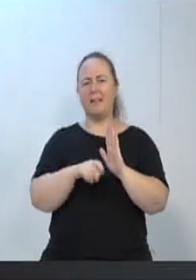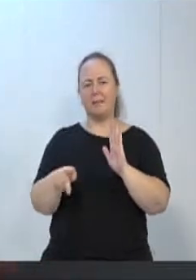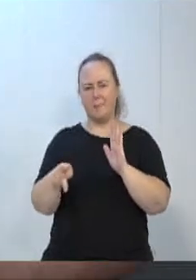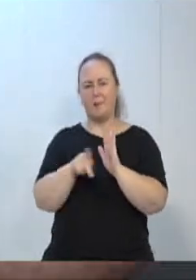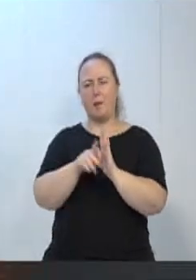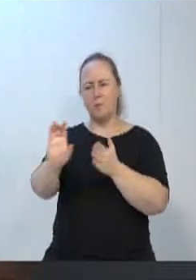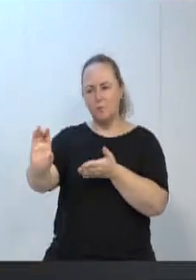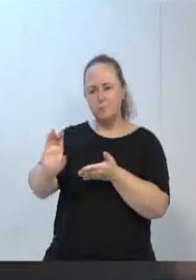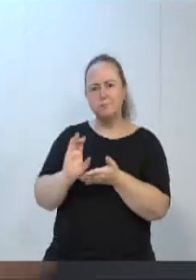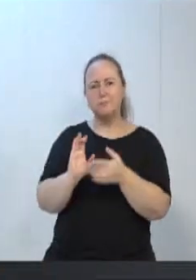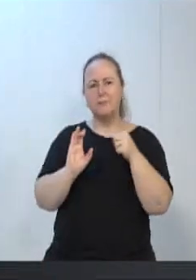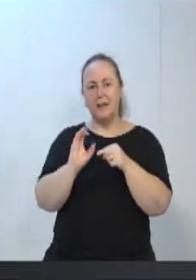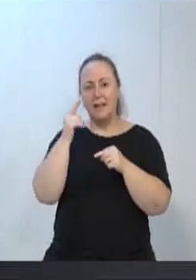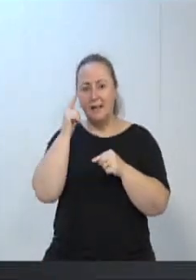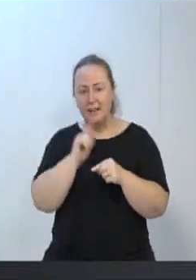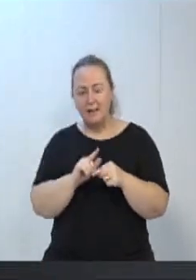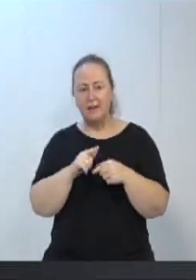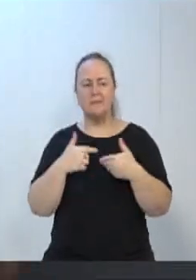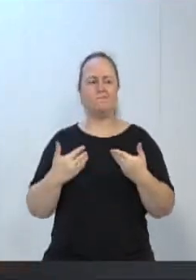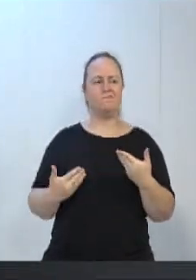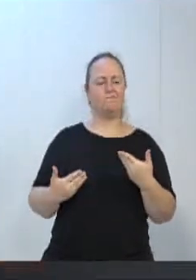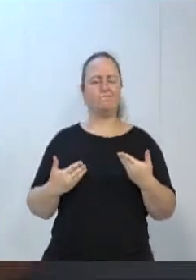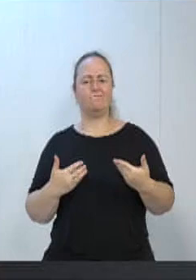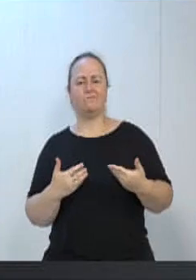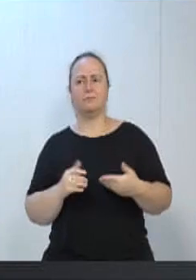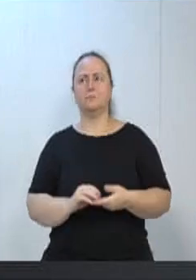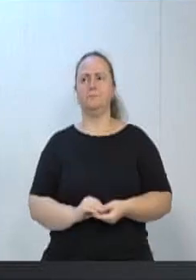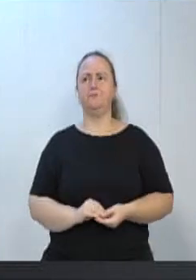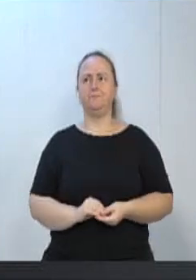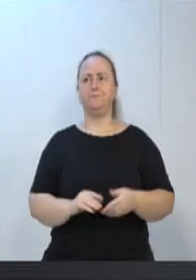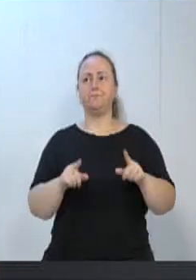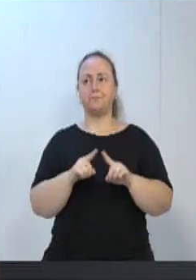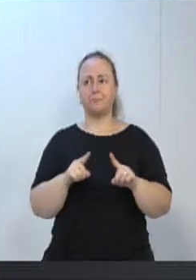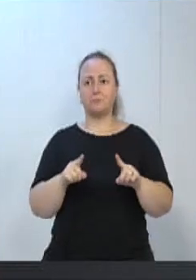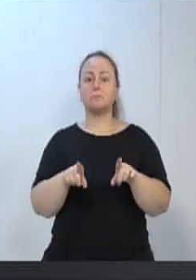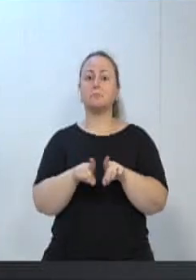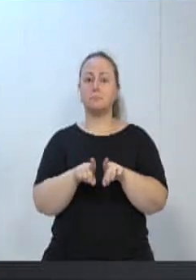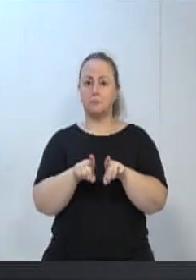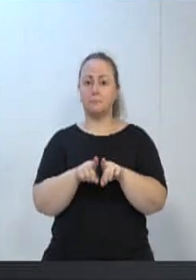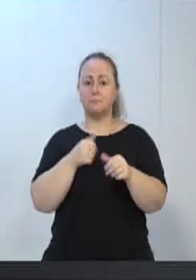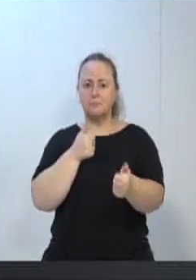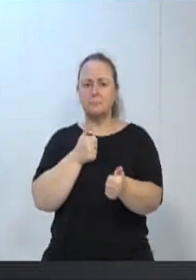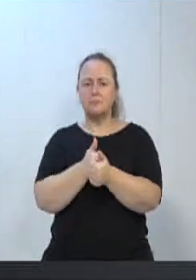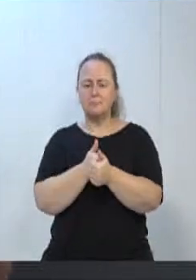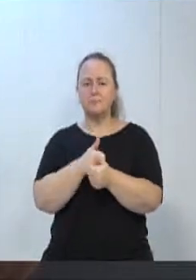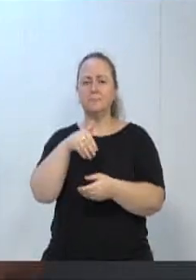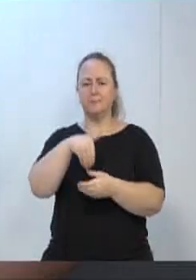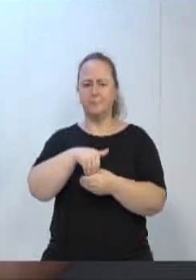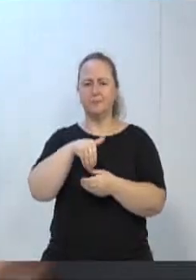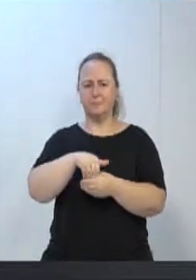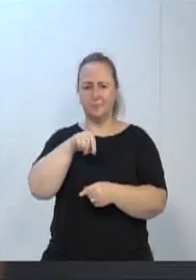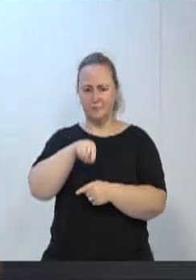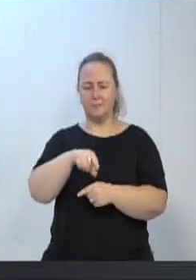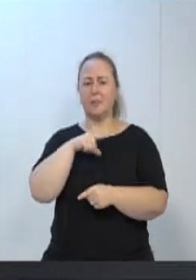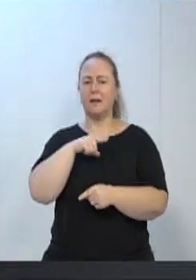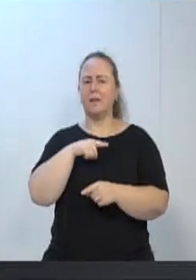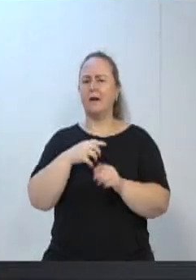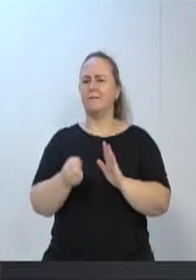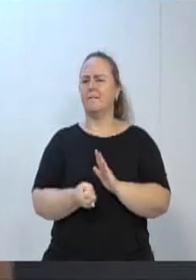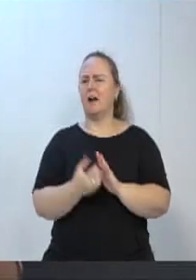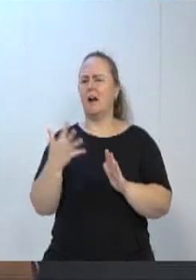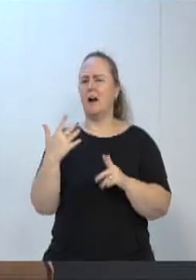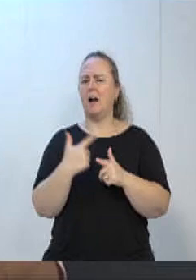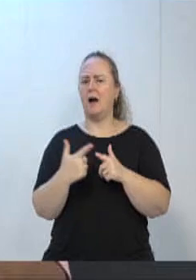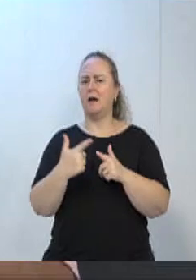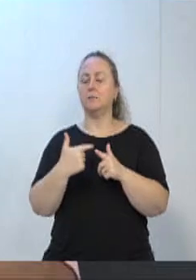que enfrentamos e estamos reenfrentando ainda. Mas, recentemente, enfrentamos, inclusive, em vésperas de eleição, uma série de situações que, inclusive,